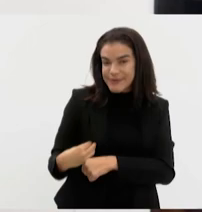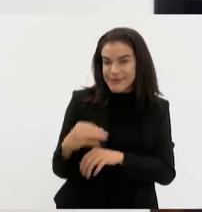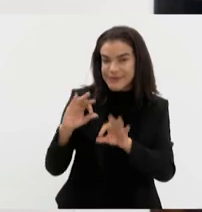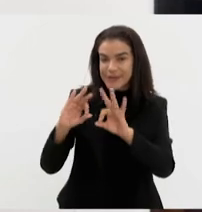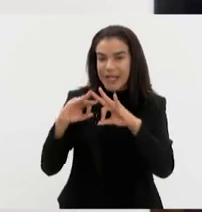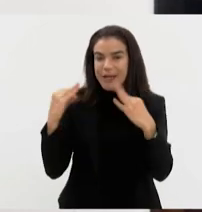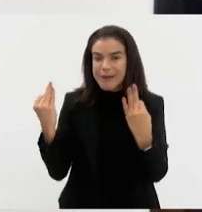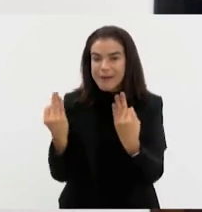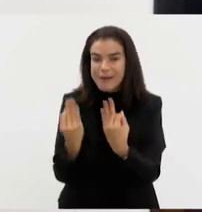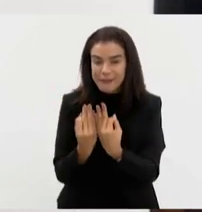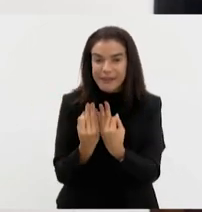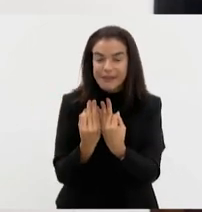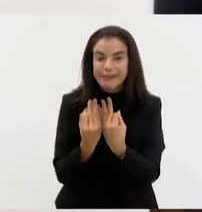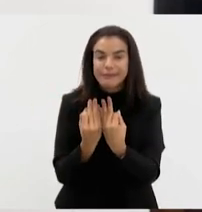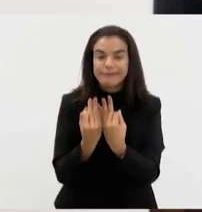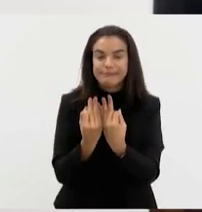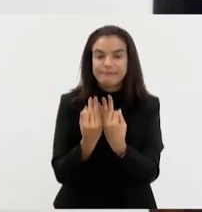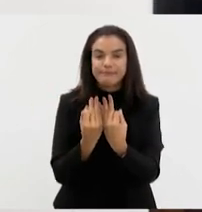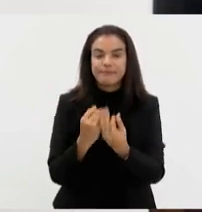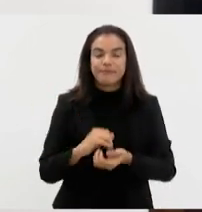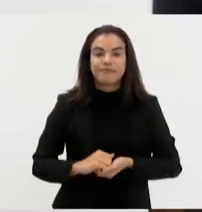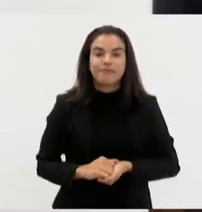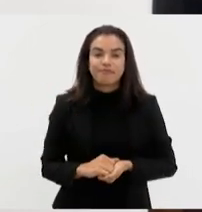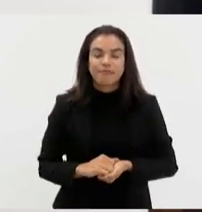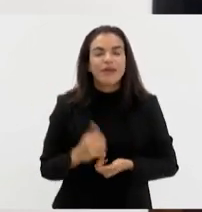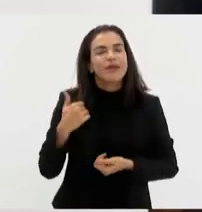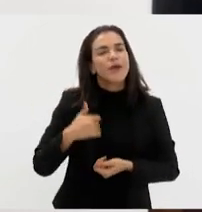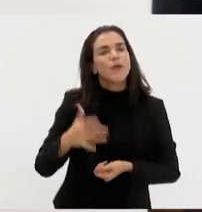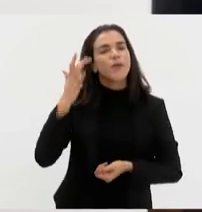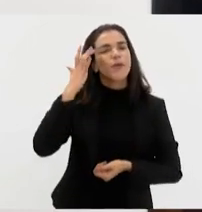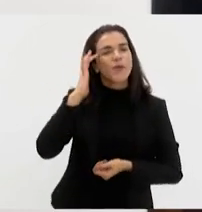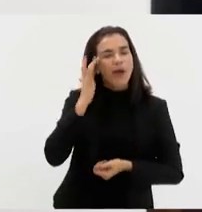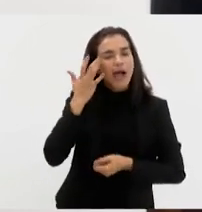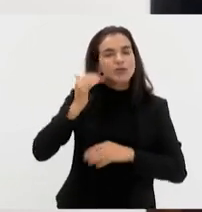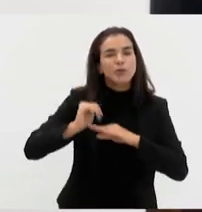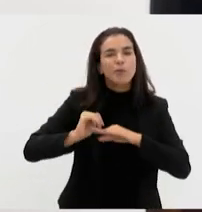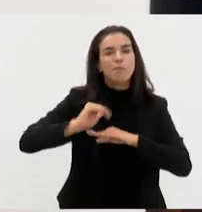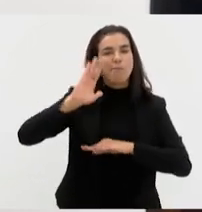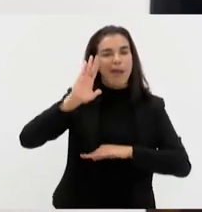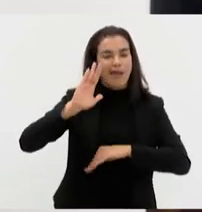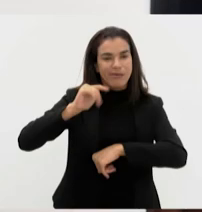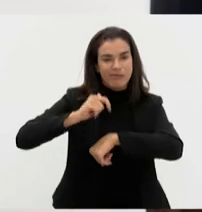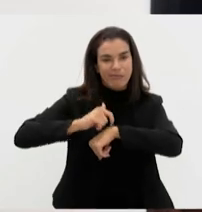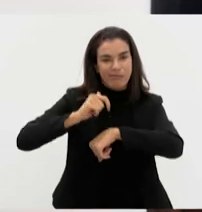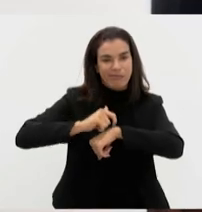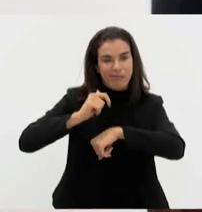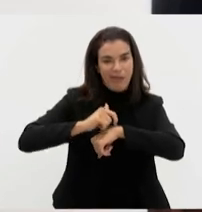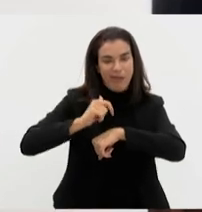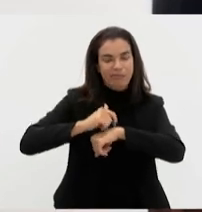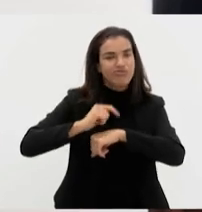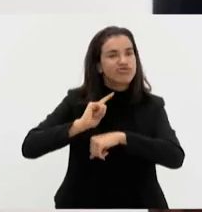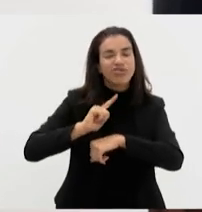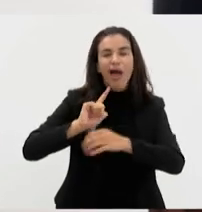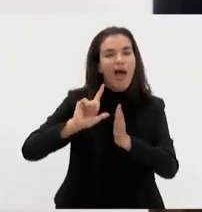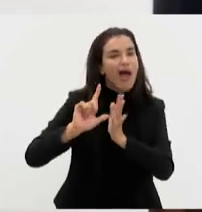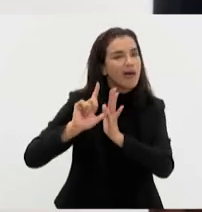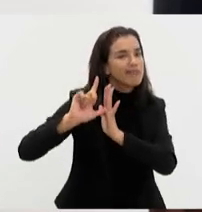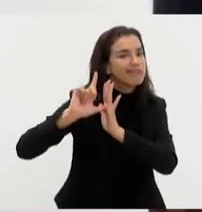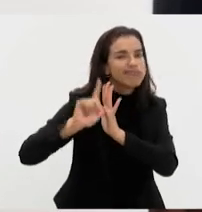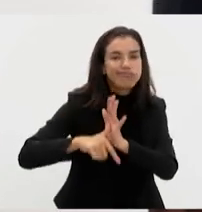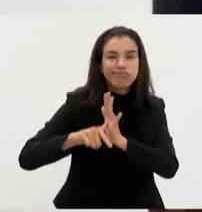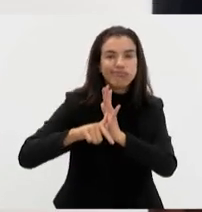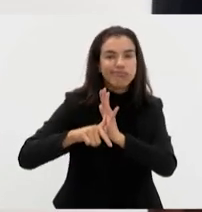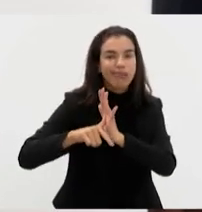família e cuidar. Eu acho que é mais do que tempo, e já passou o tempo,